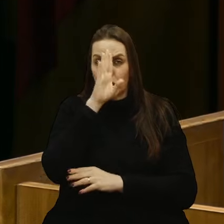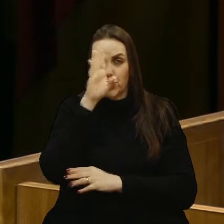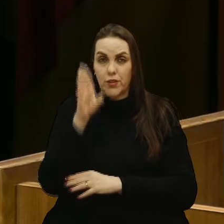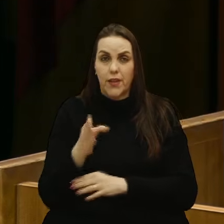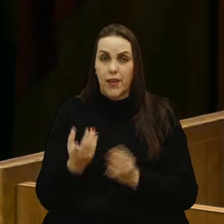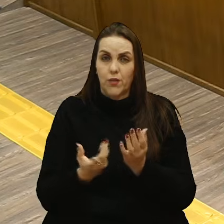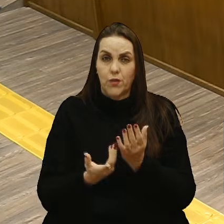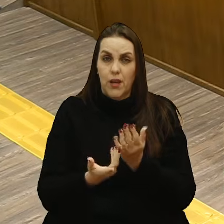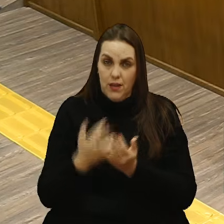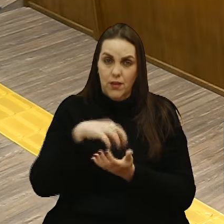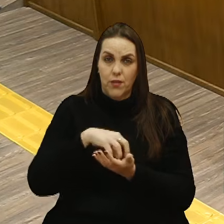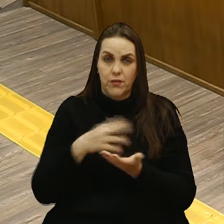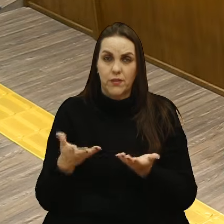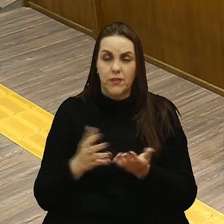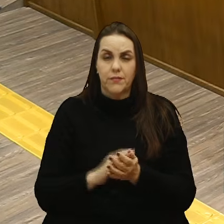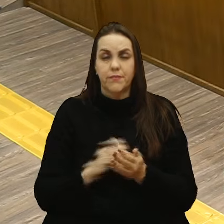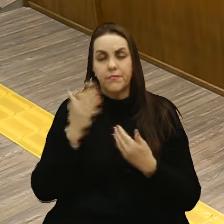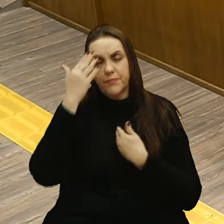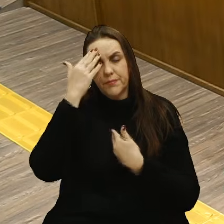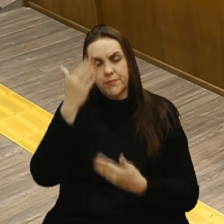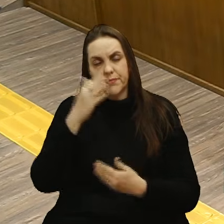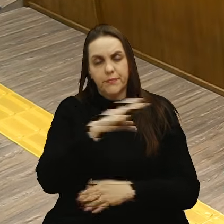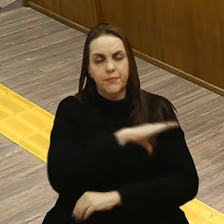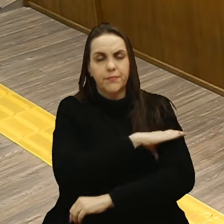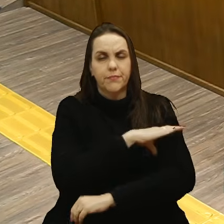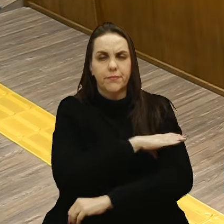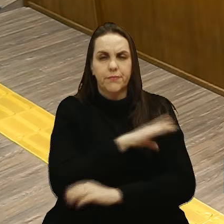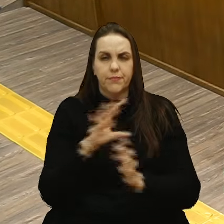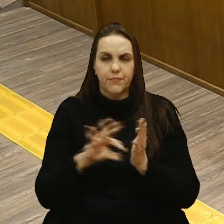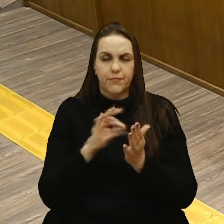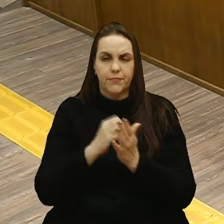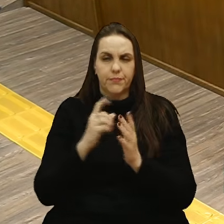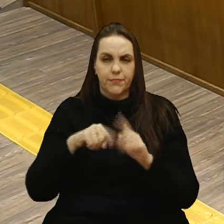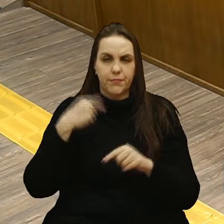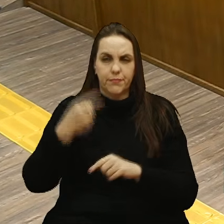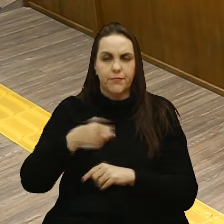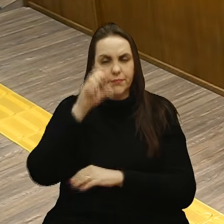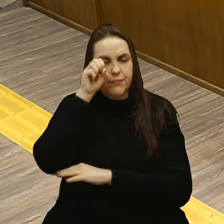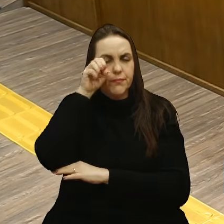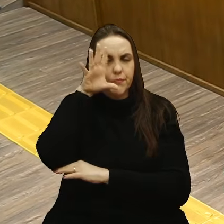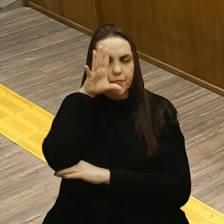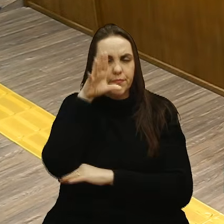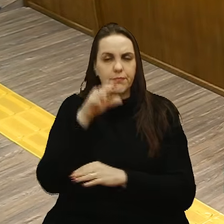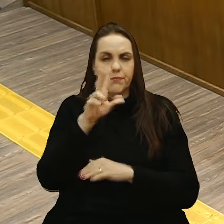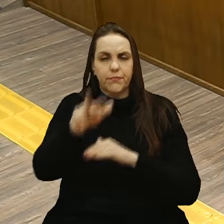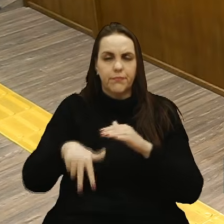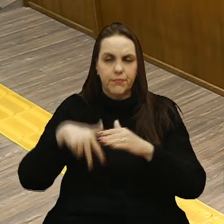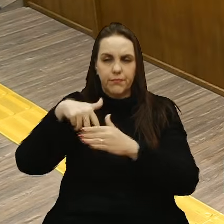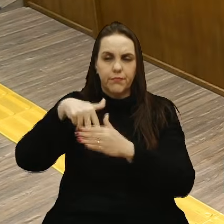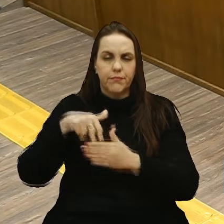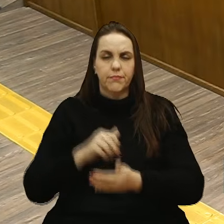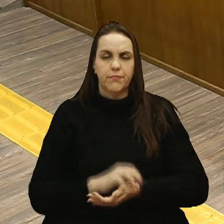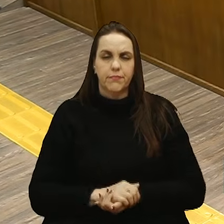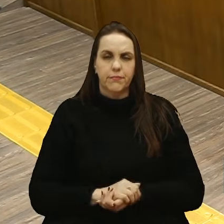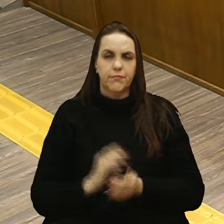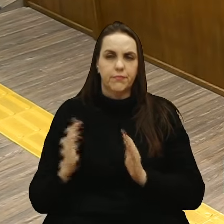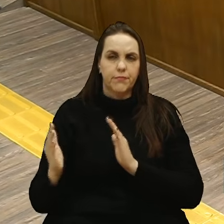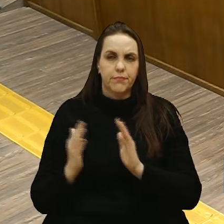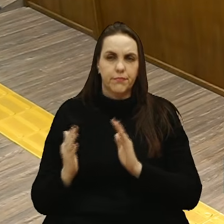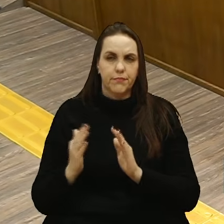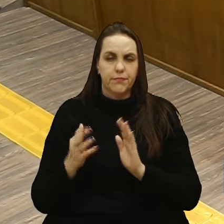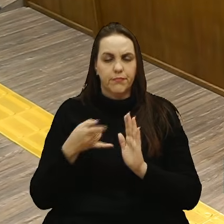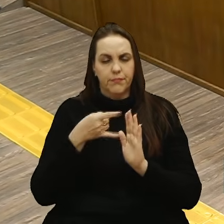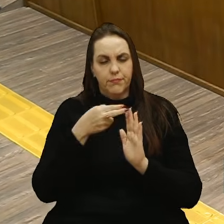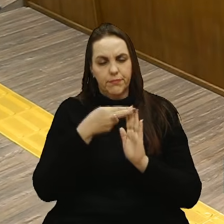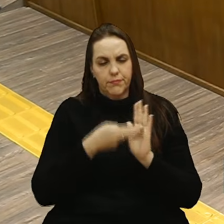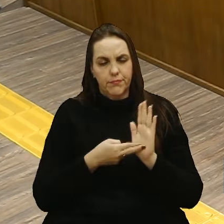obrigado. Obrigado, vereador Capitão Ramon. Próximo vereador inscrito, vereador Fiuza, que fará sua manifestação da tribuna pelo prazo regimental de